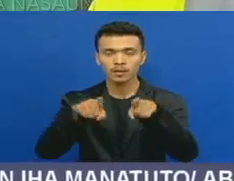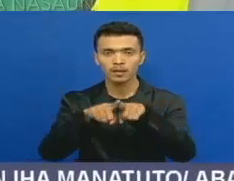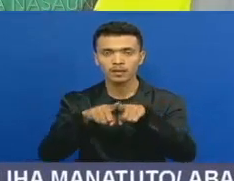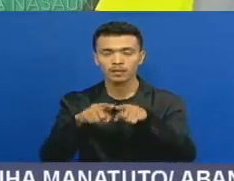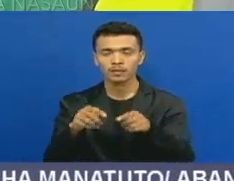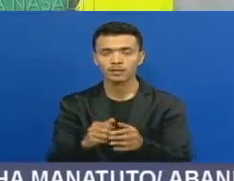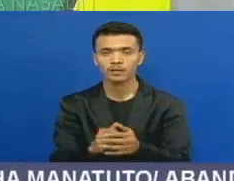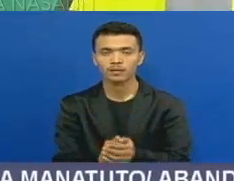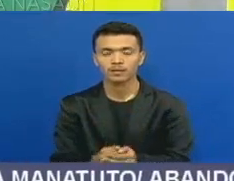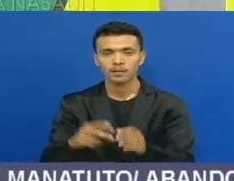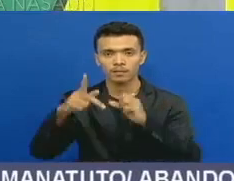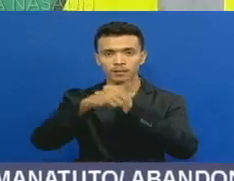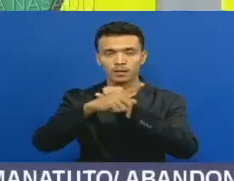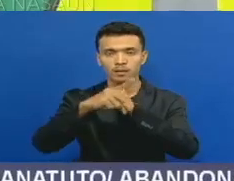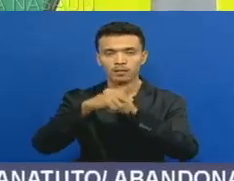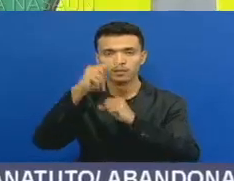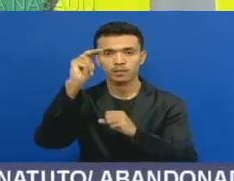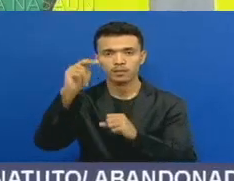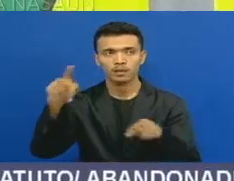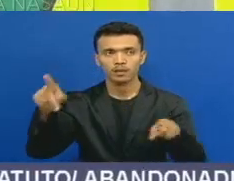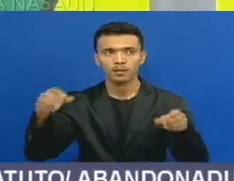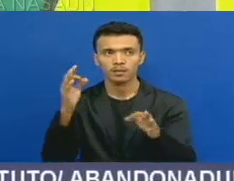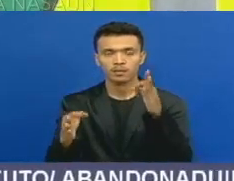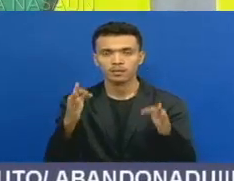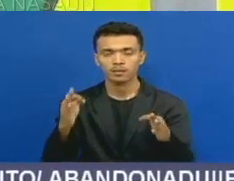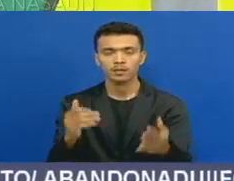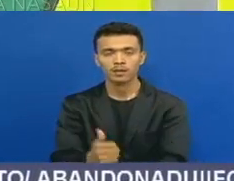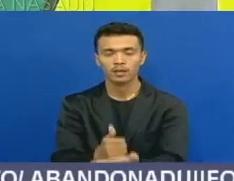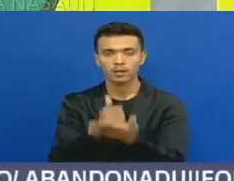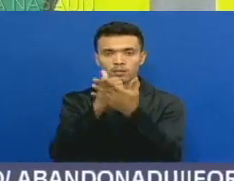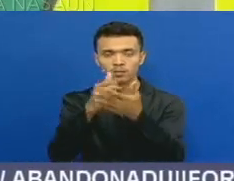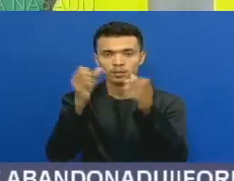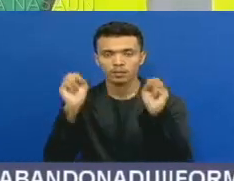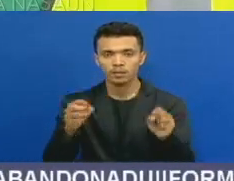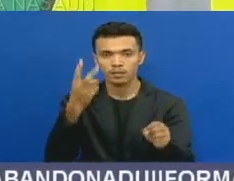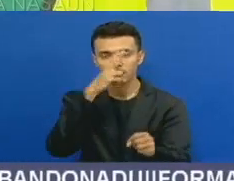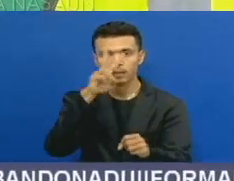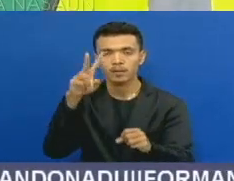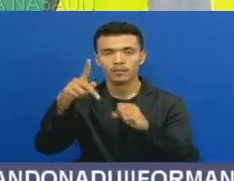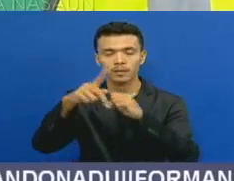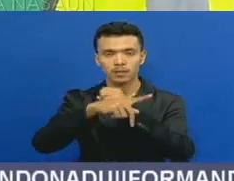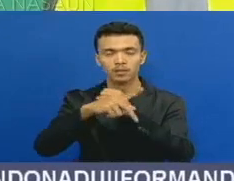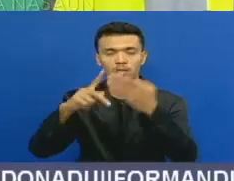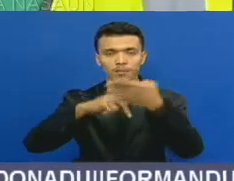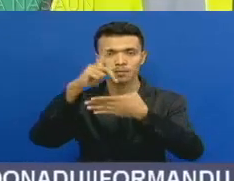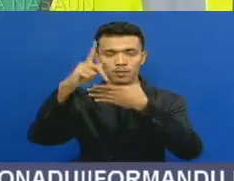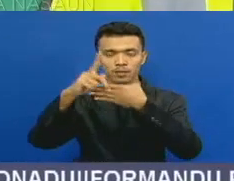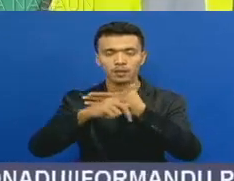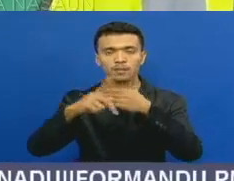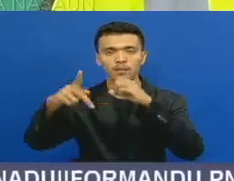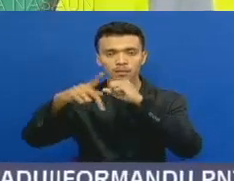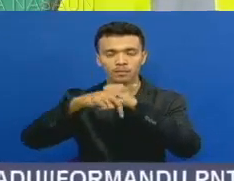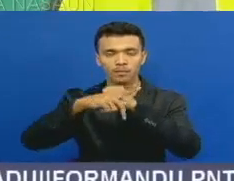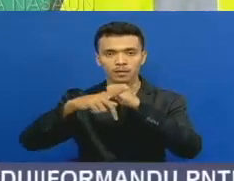quadros partido ninian, não é contribuição belejare partido no programa, partido